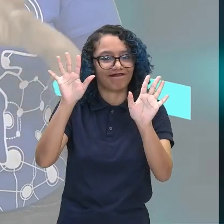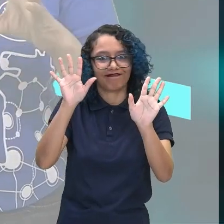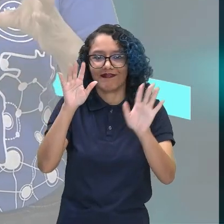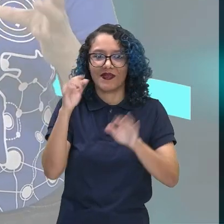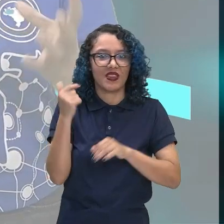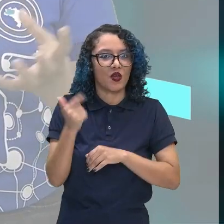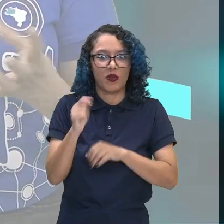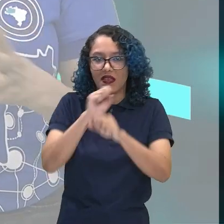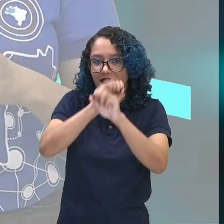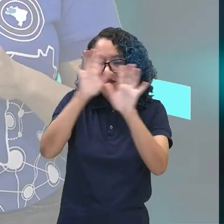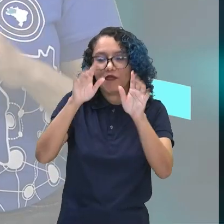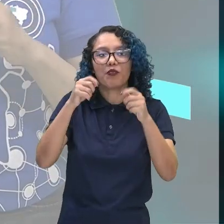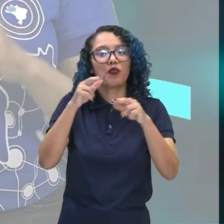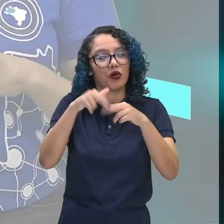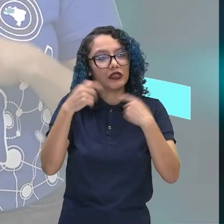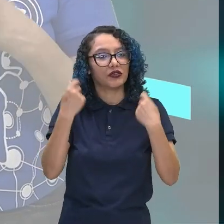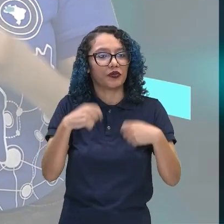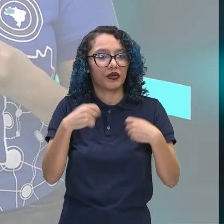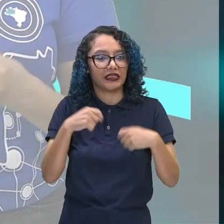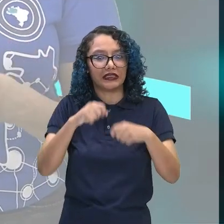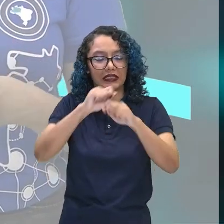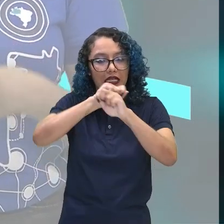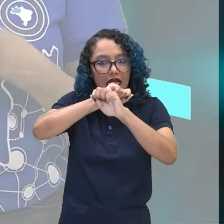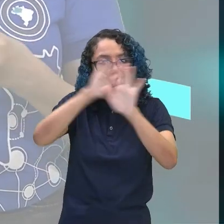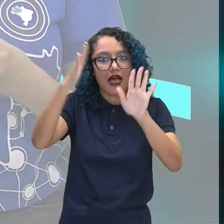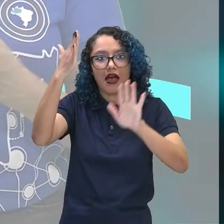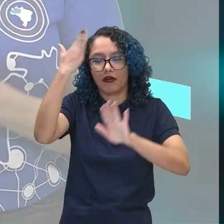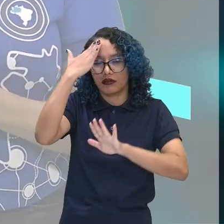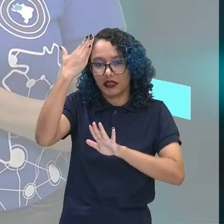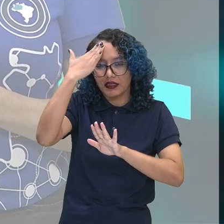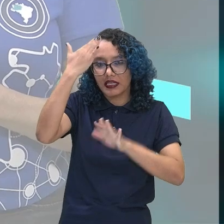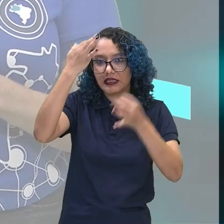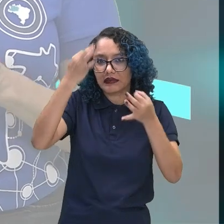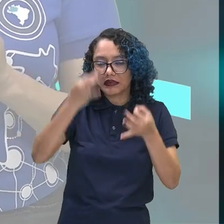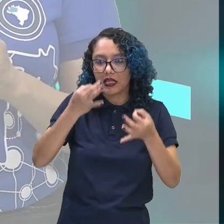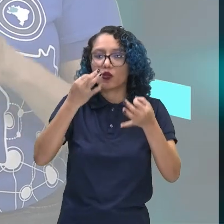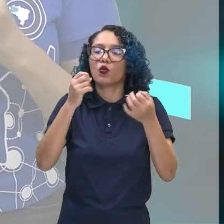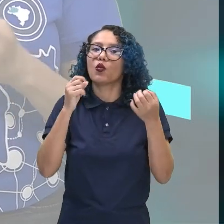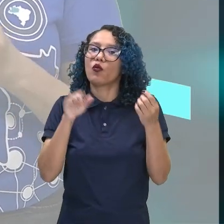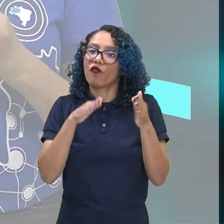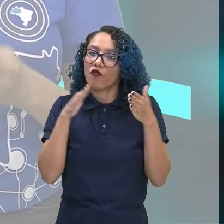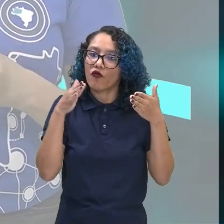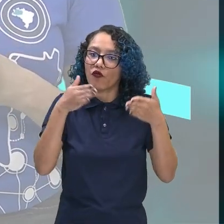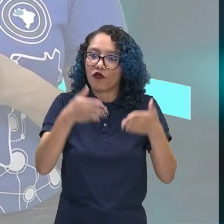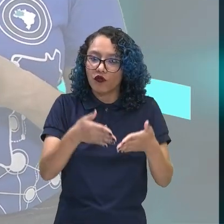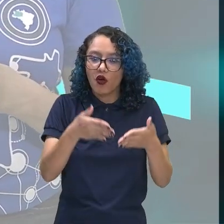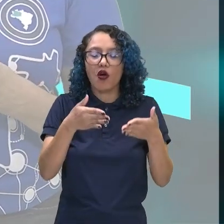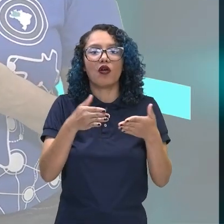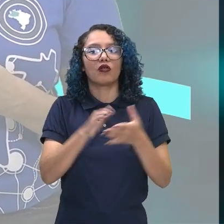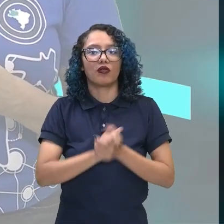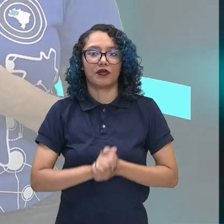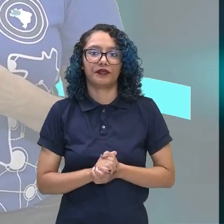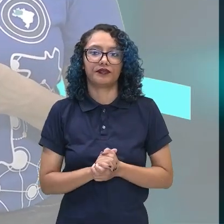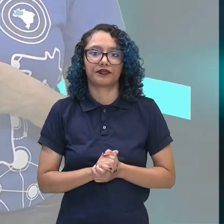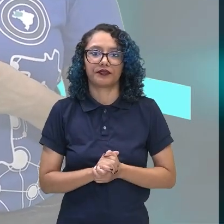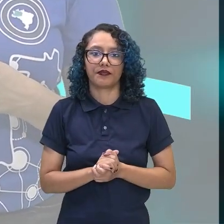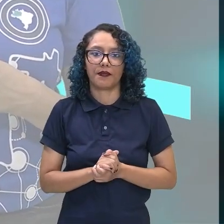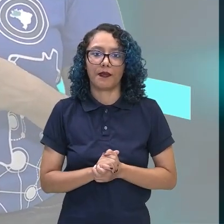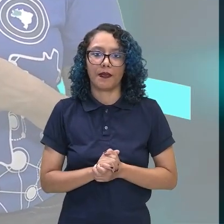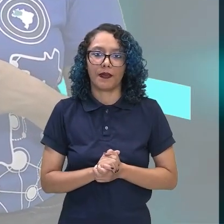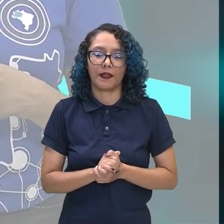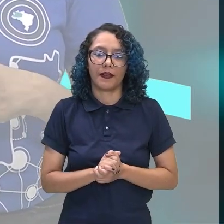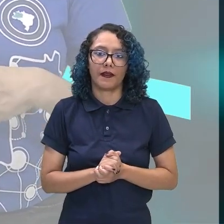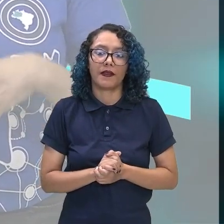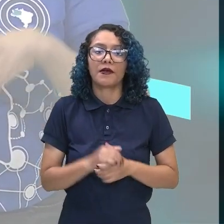bem objetivo, né? Dizer tudo com o mínimo de palavras possíveis, porque